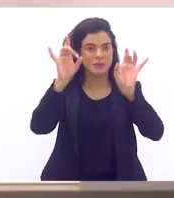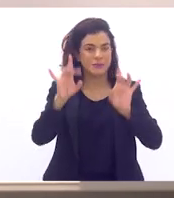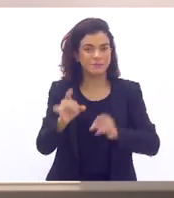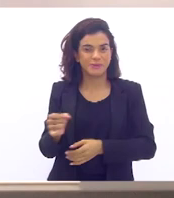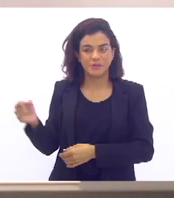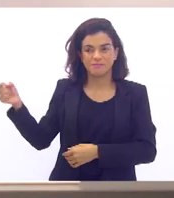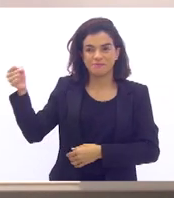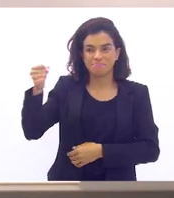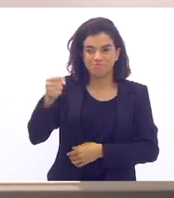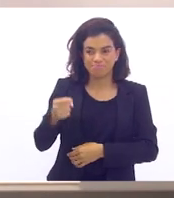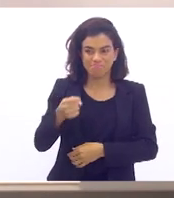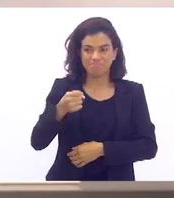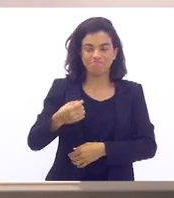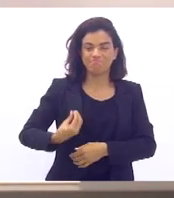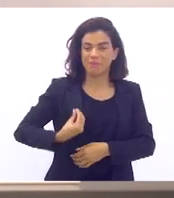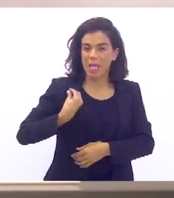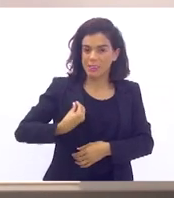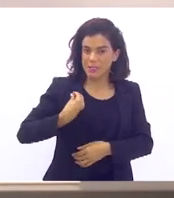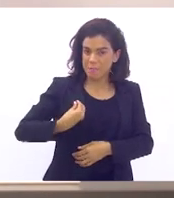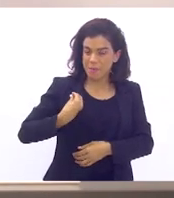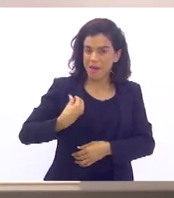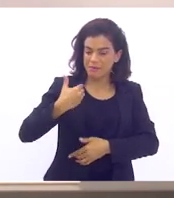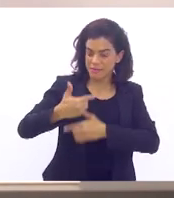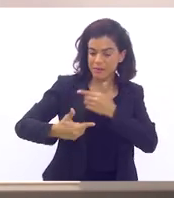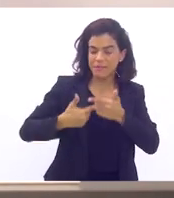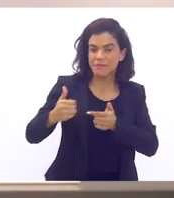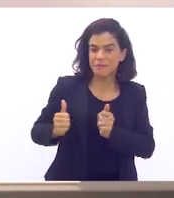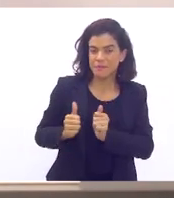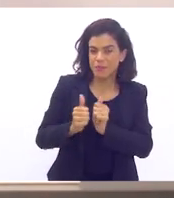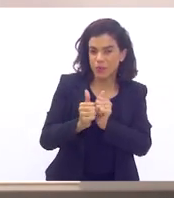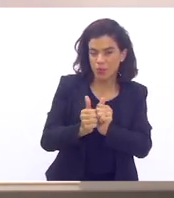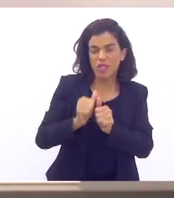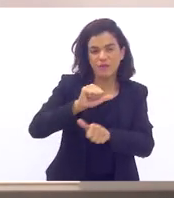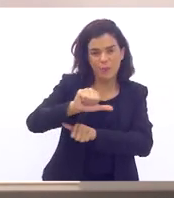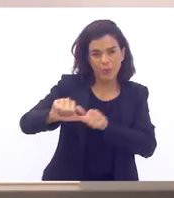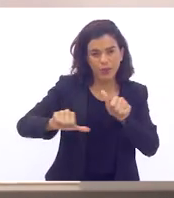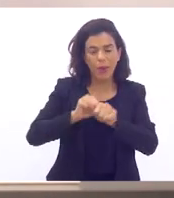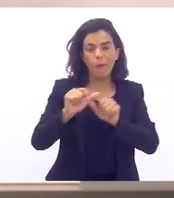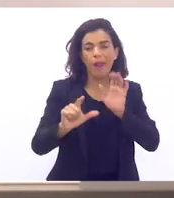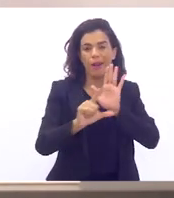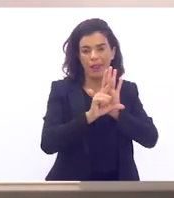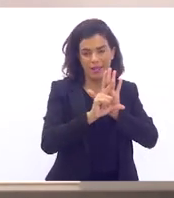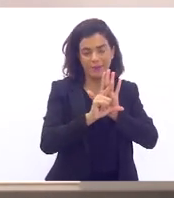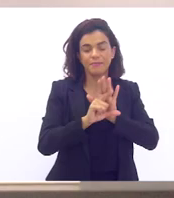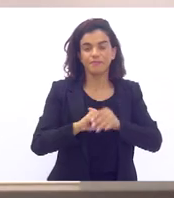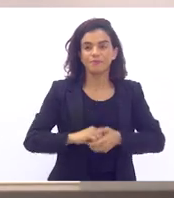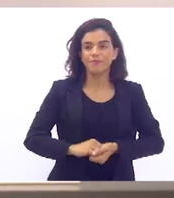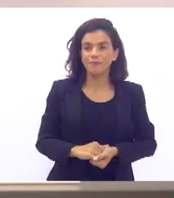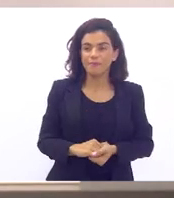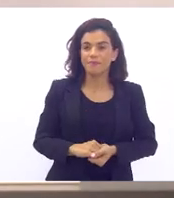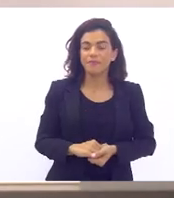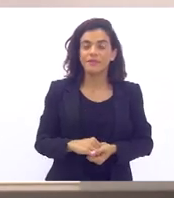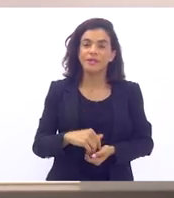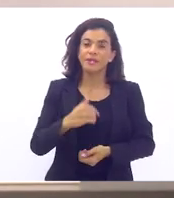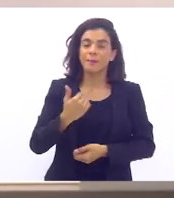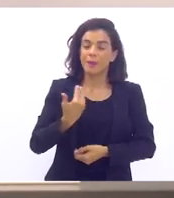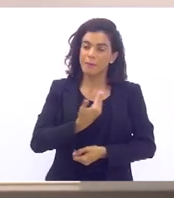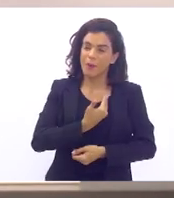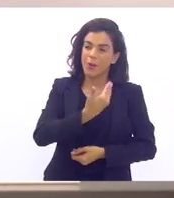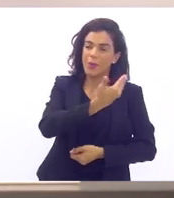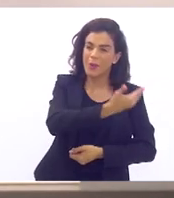que tivesse aqui conosco conduzindo o que vai ser uma lei de um programa Permanente no Rio de Janeiro ao meu lado também